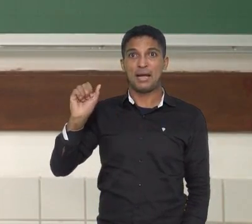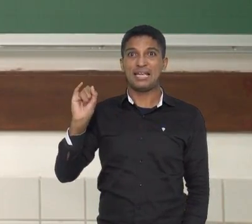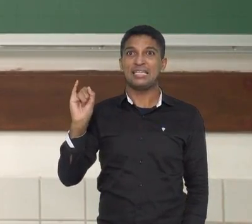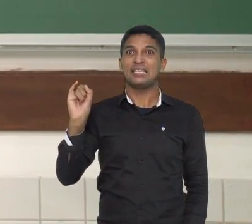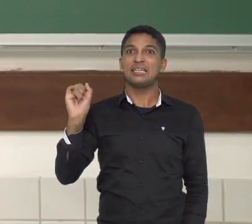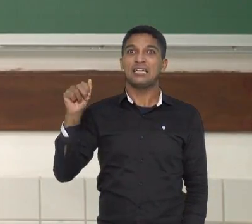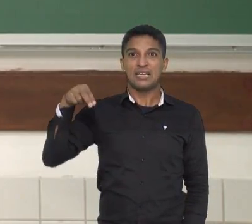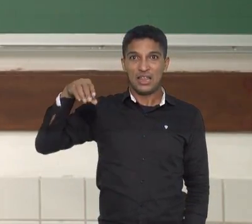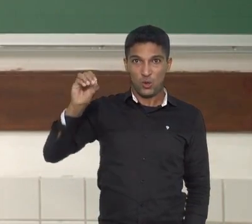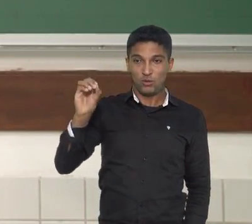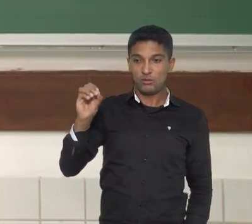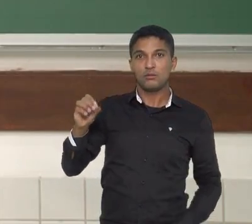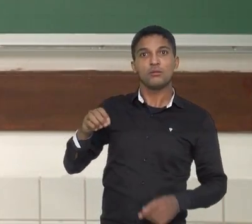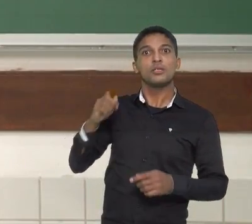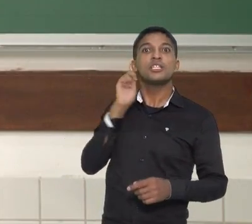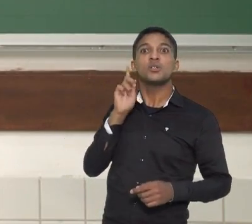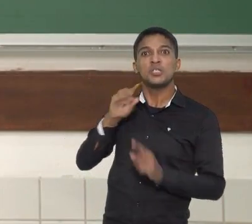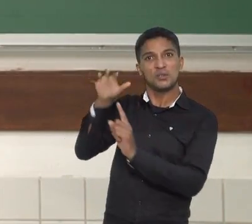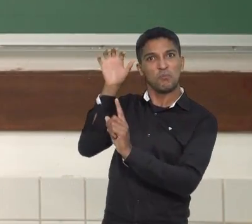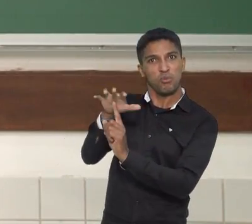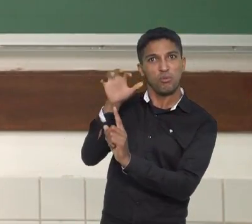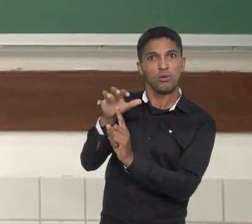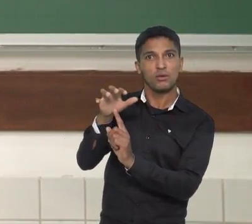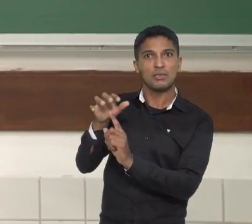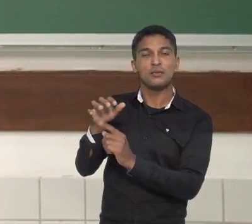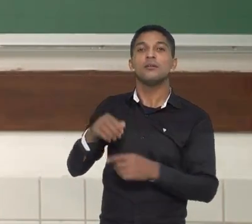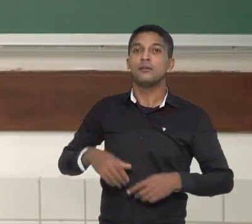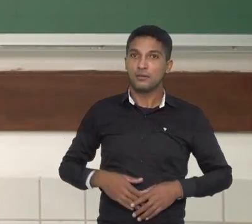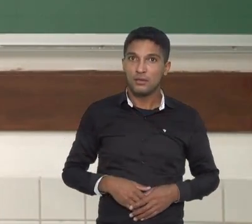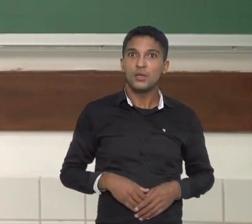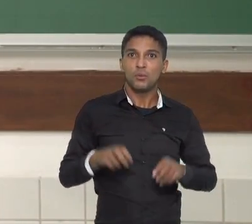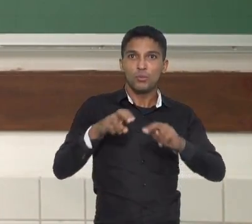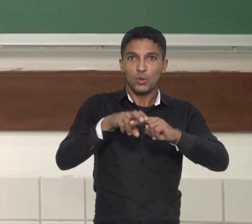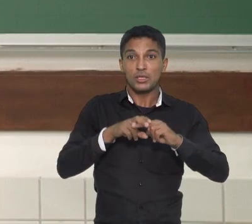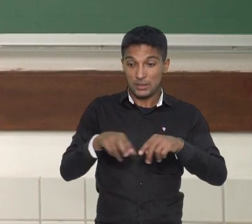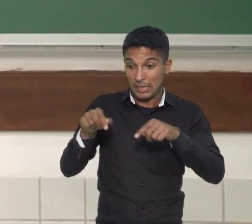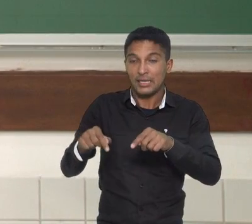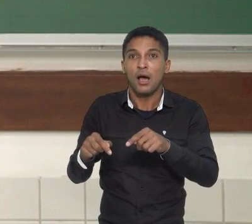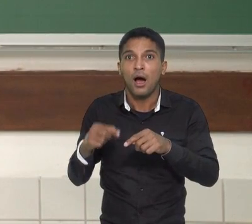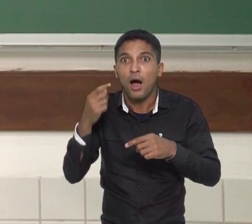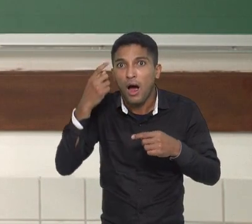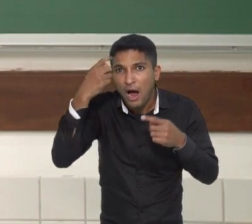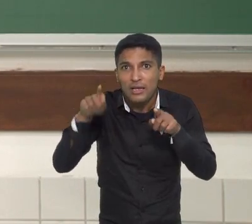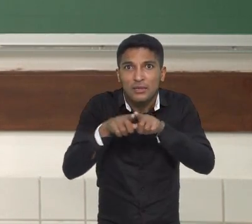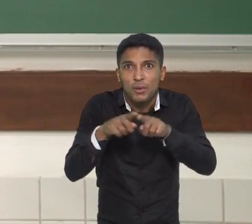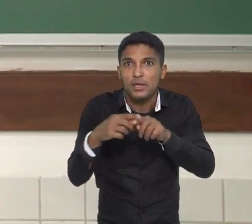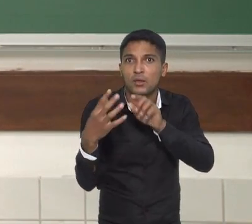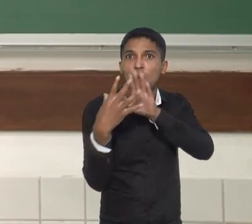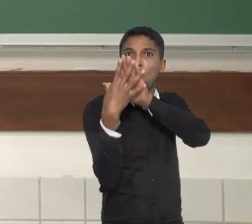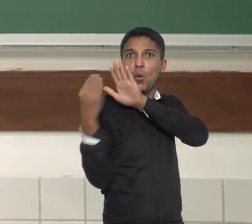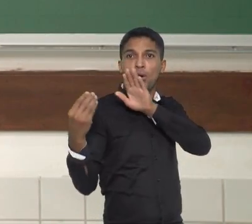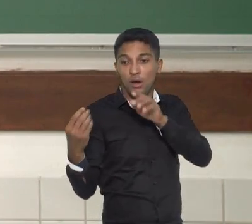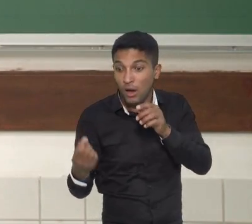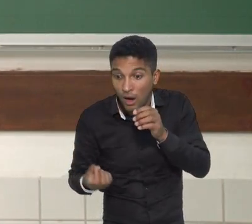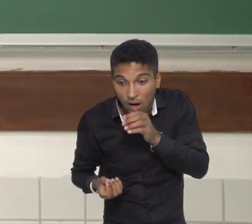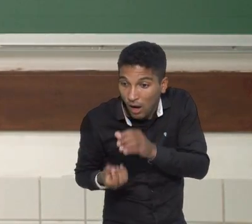de liberdade, igualdade e fraternidade, muito defendida por Cipriano Barata, por exemplo.